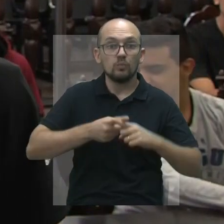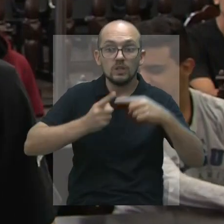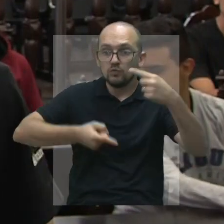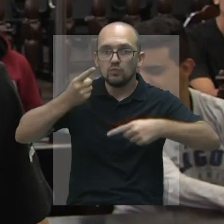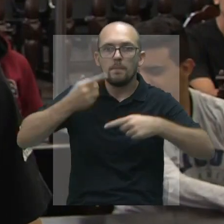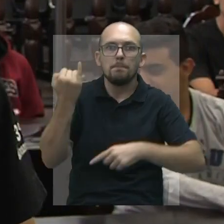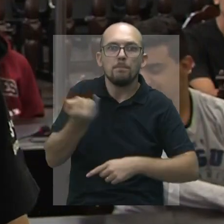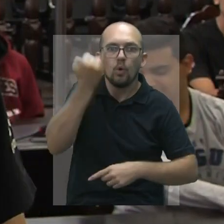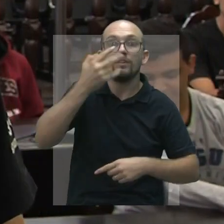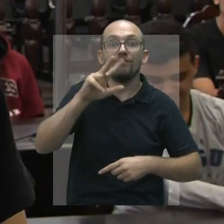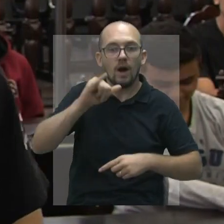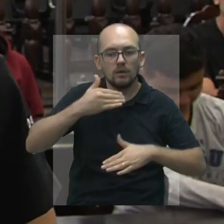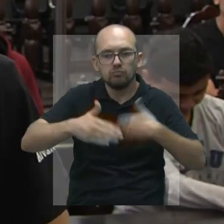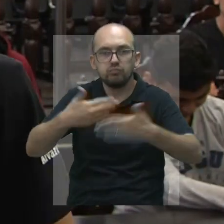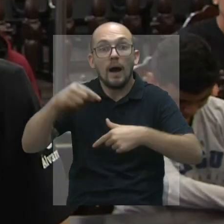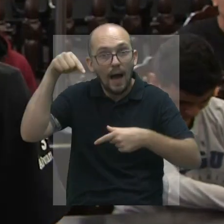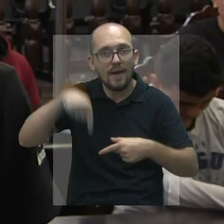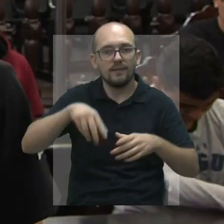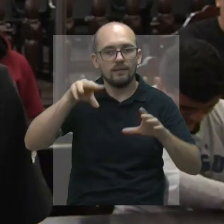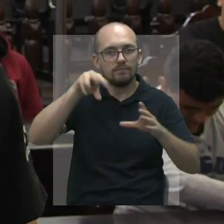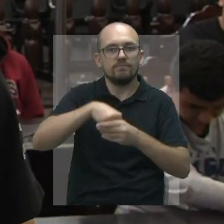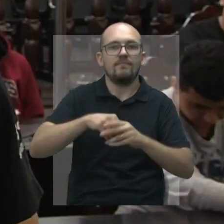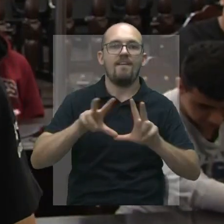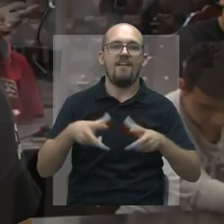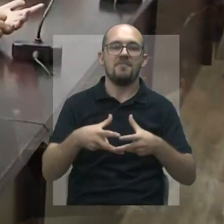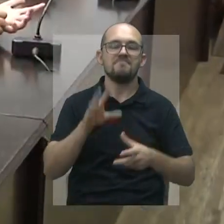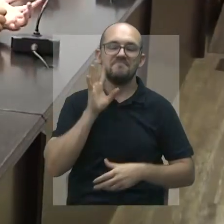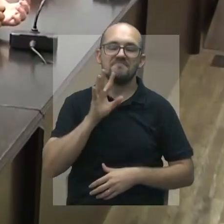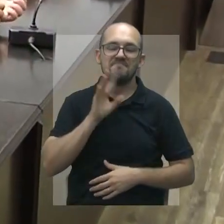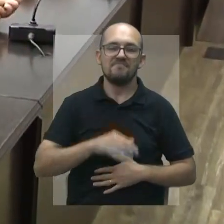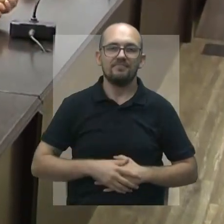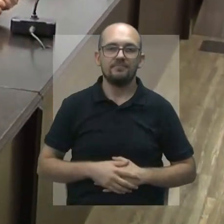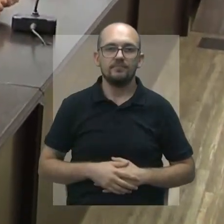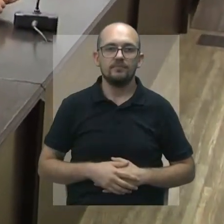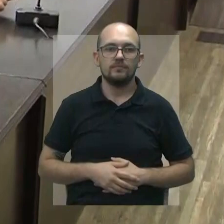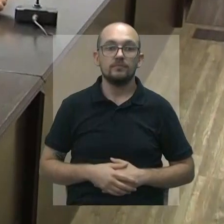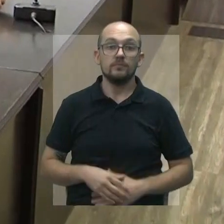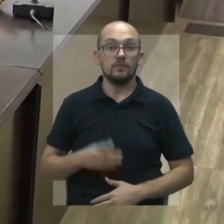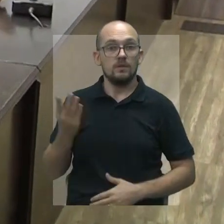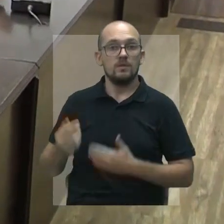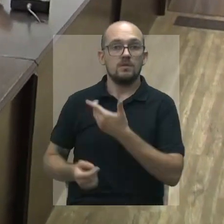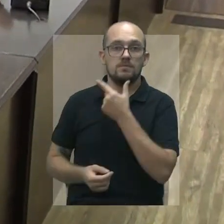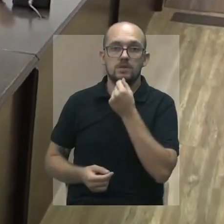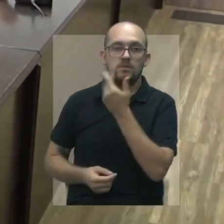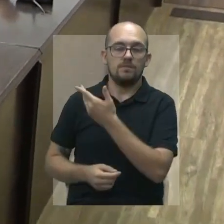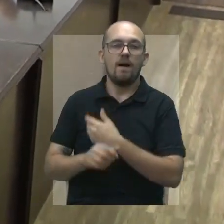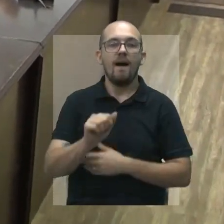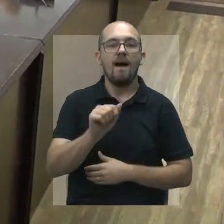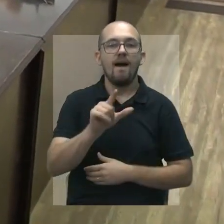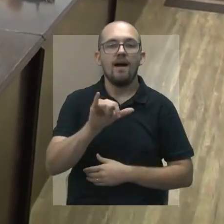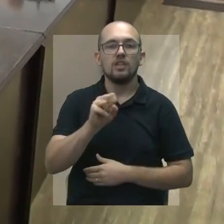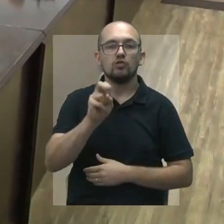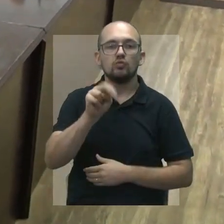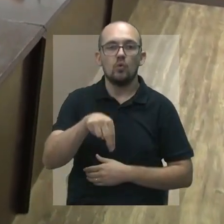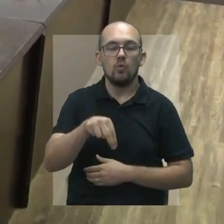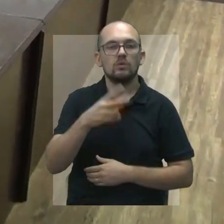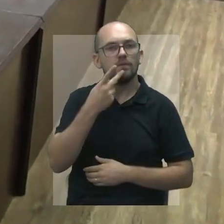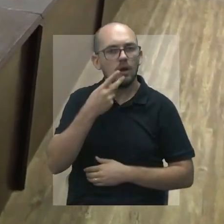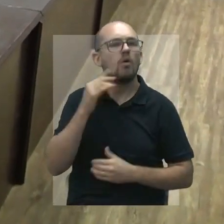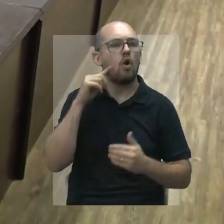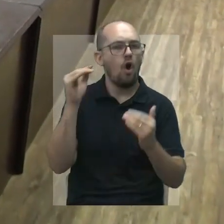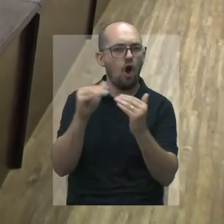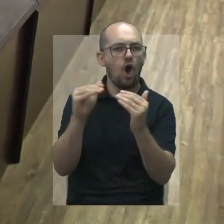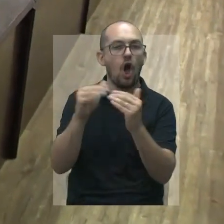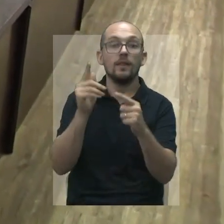que vão reger a cidade são feitas aqui. Então é bem legal. O Alisson concorda com a Isabela. Para ele, a presença dos jovens